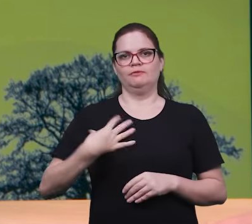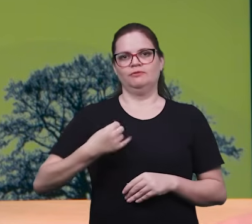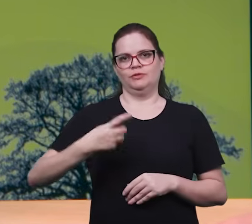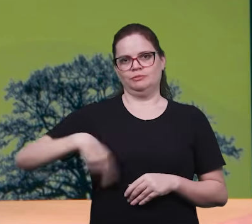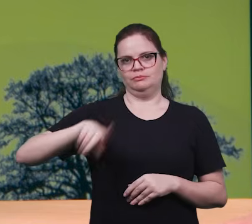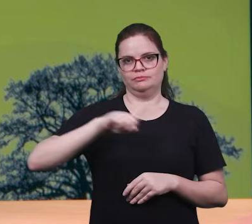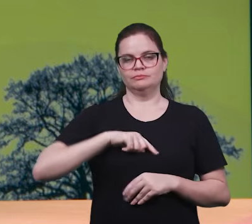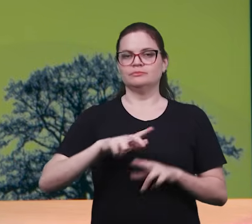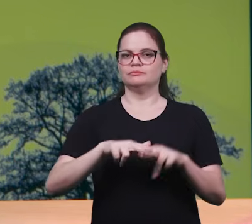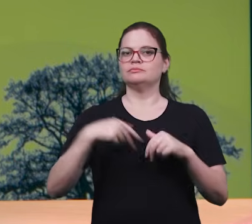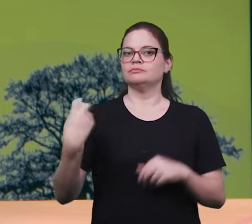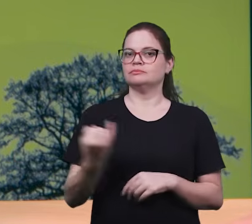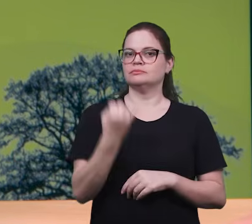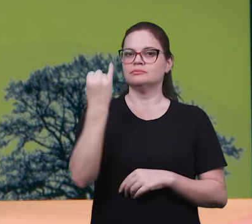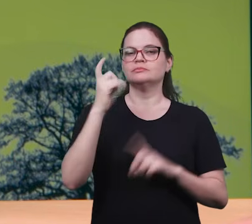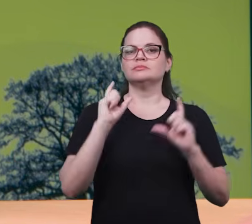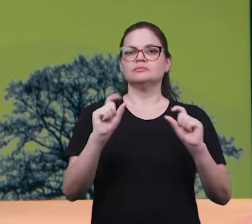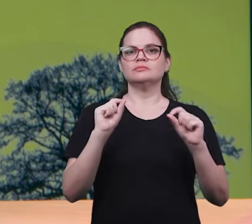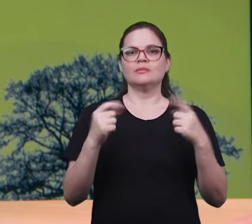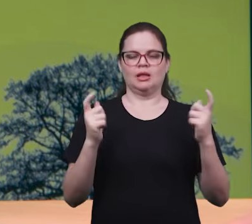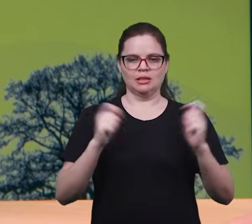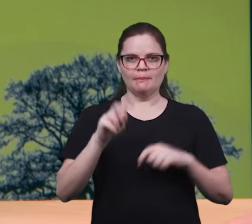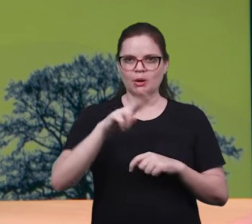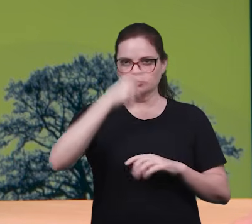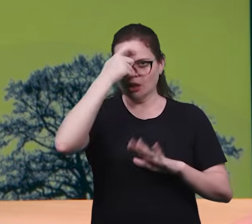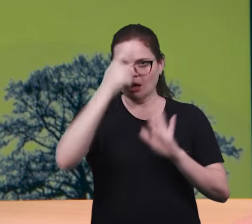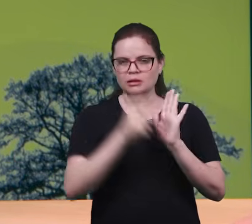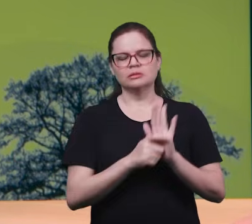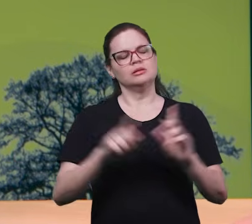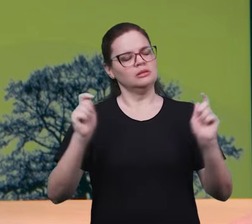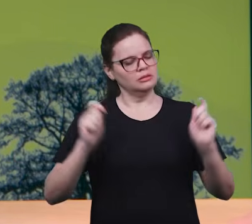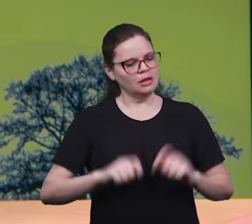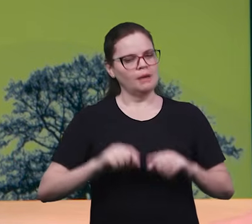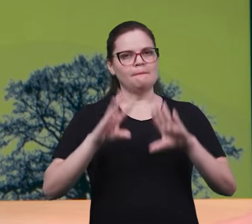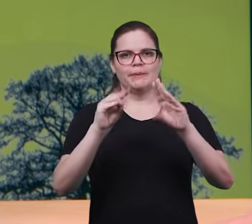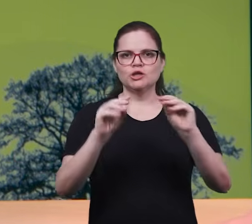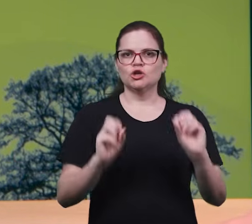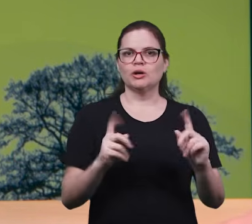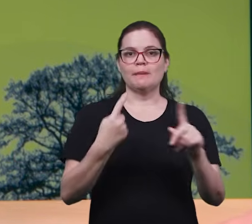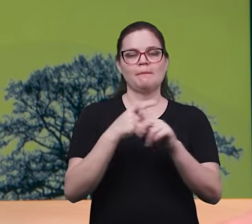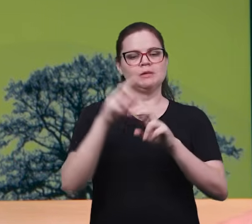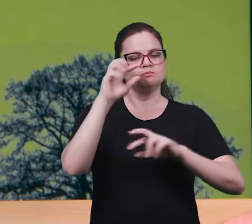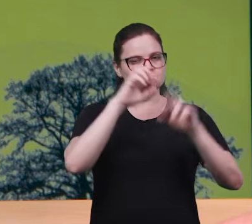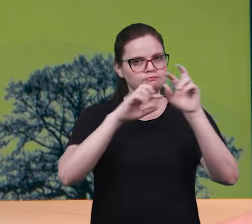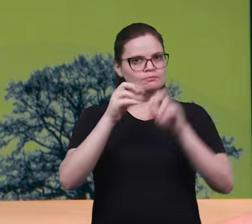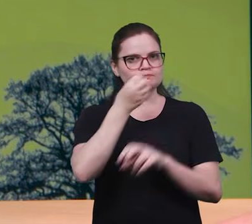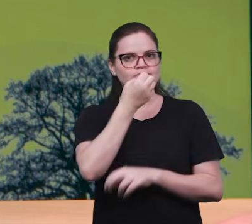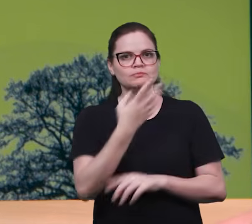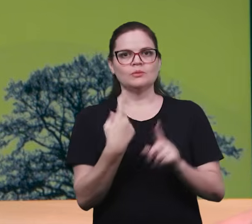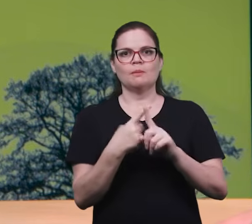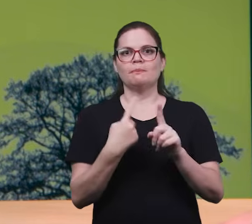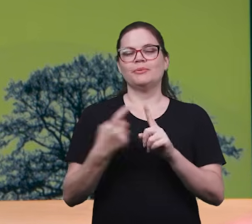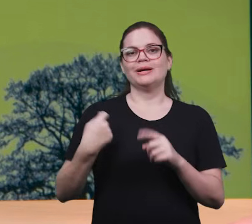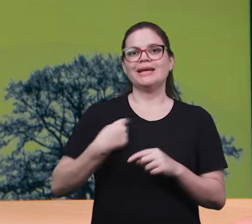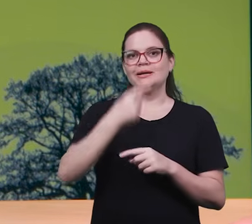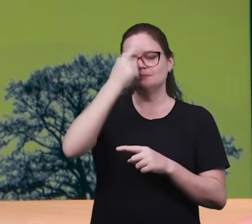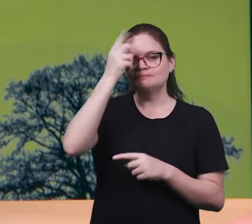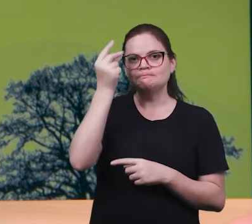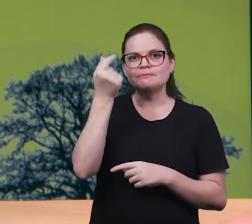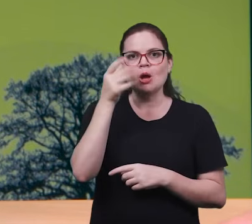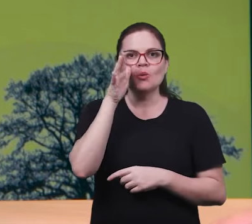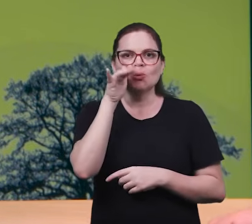importante utilizar, dá para deixar mexer, mas sempre com supervisão. E é muito bom porque aguça a criatividade,